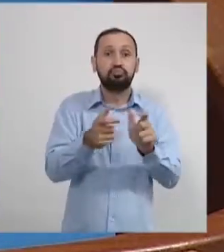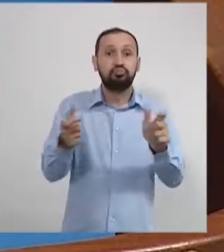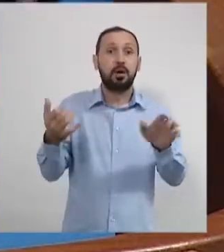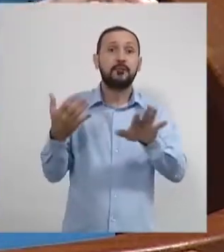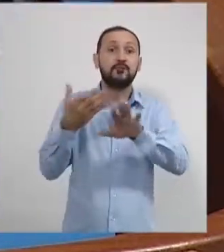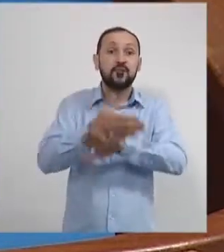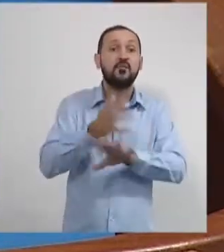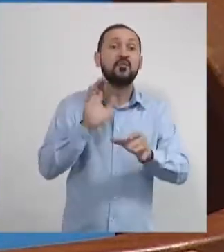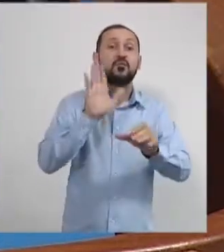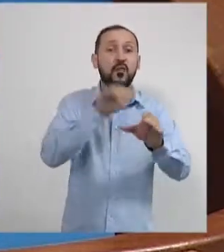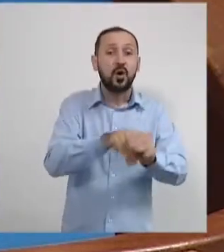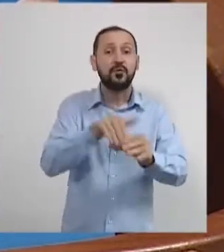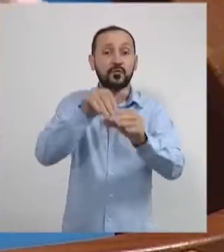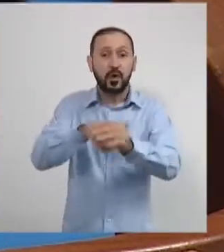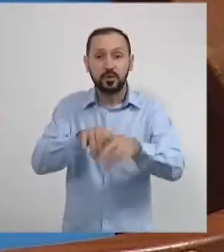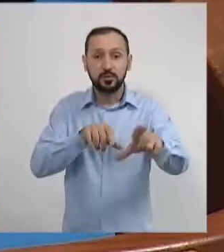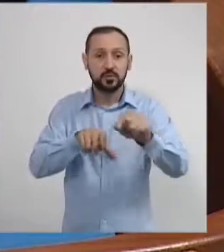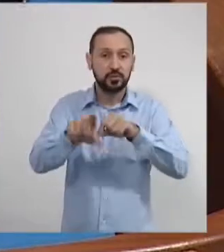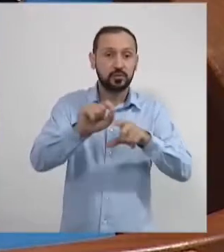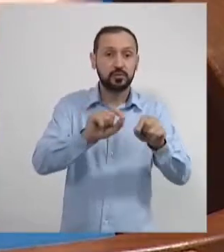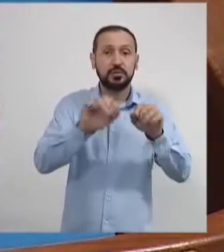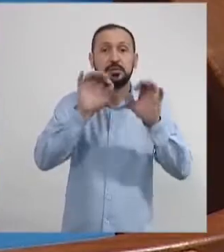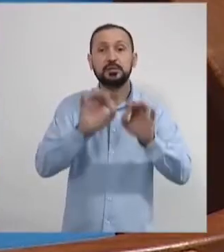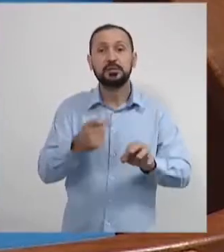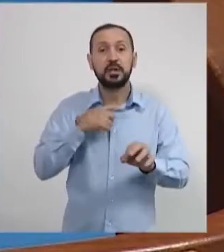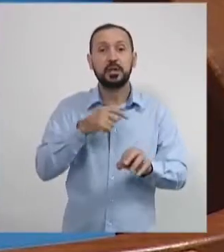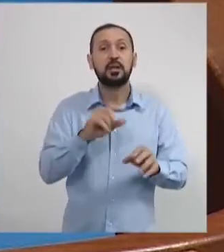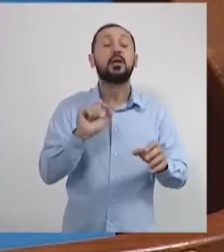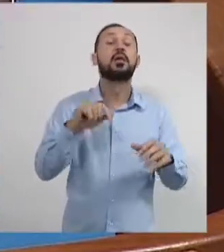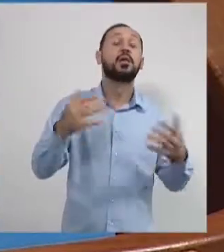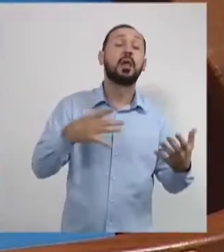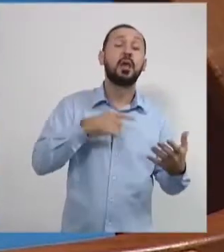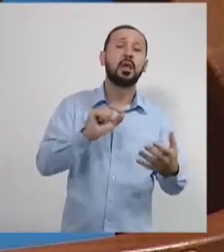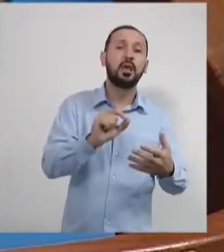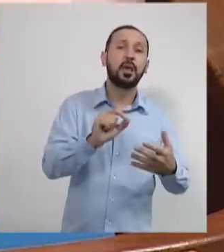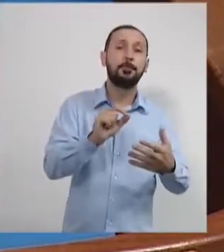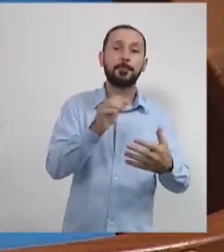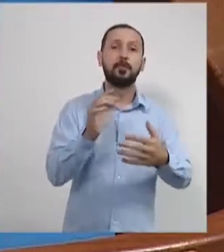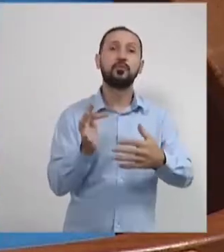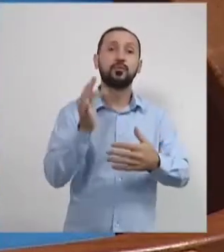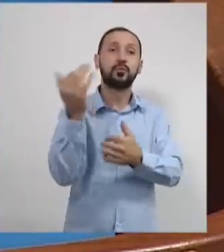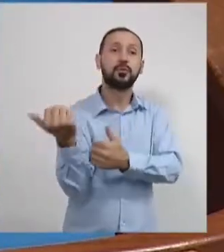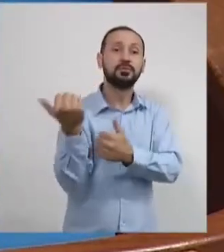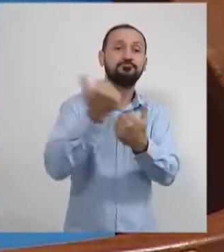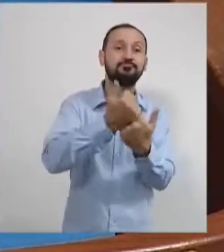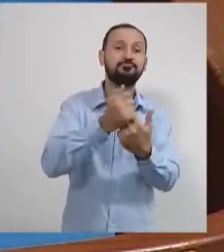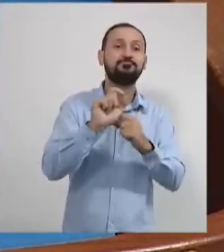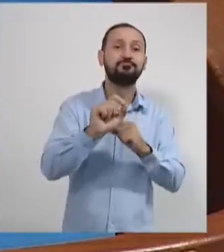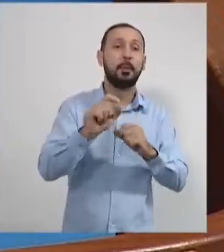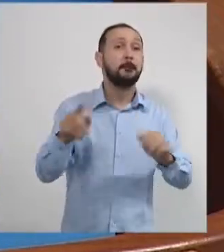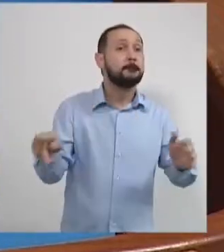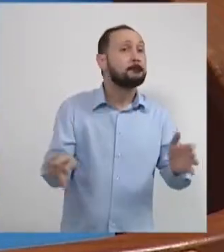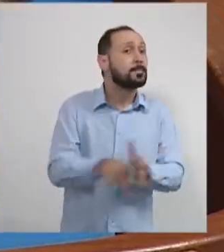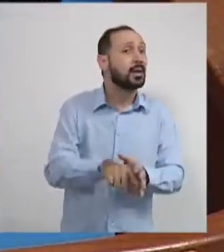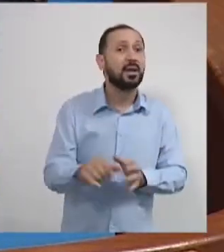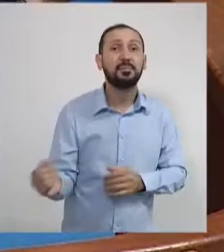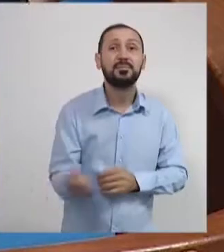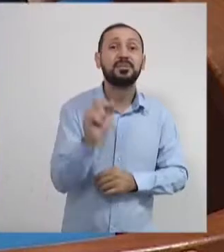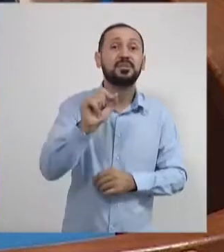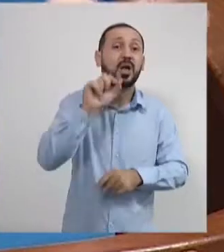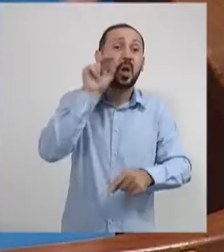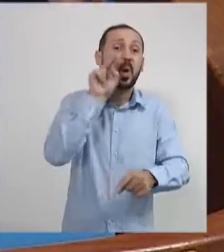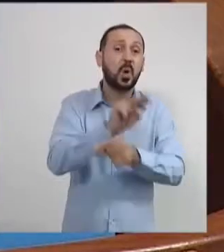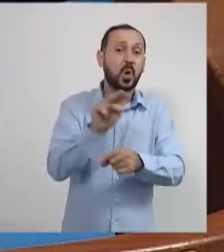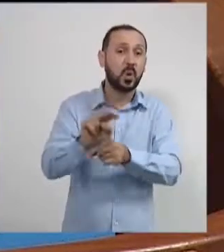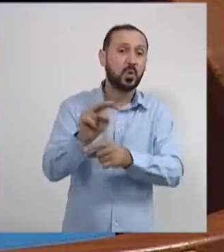pessoas votando, escolhendo legitimamente aquelas pessoas que vai cumprir essa função extremamente importante de